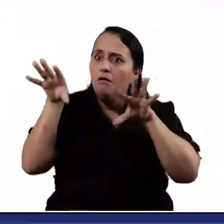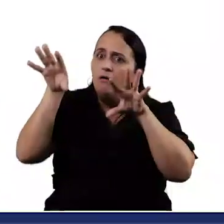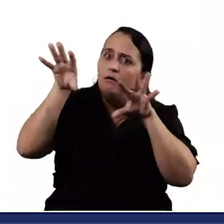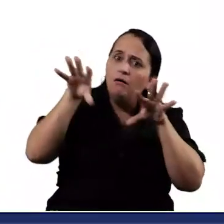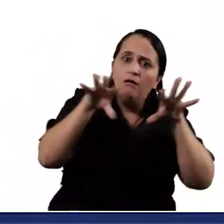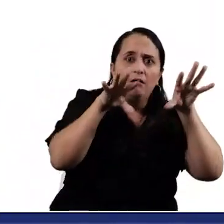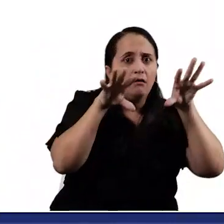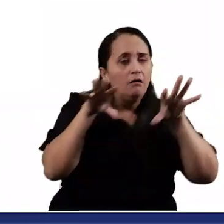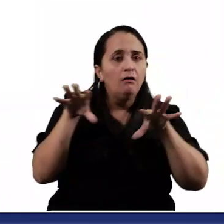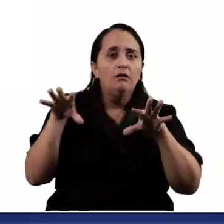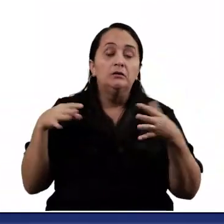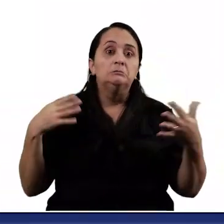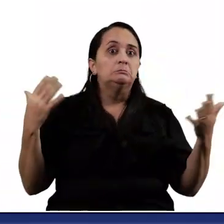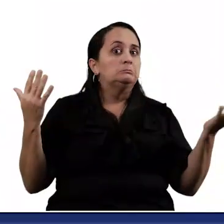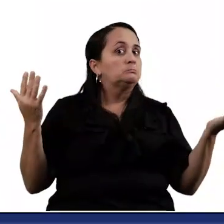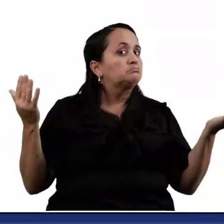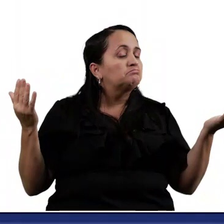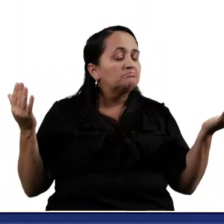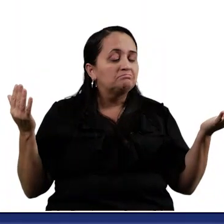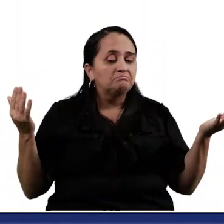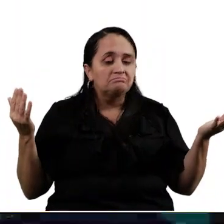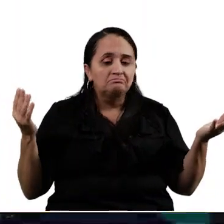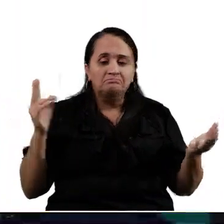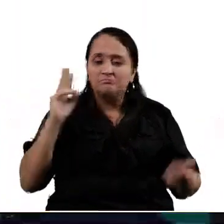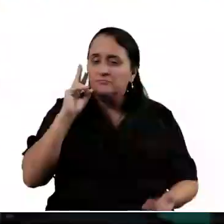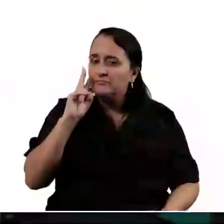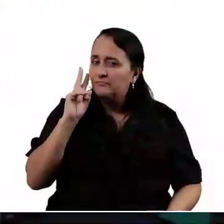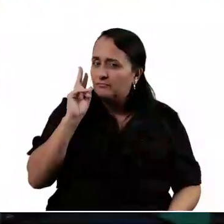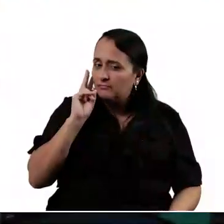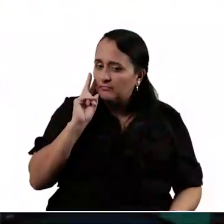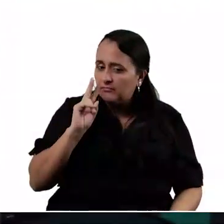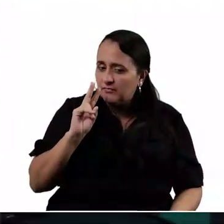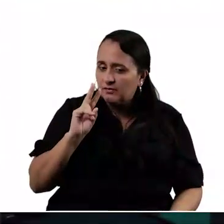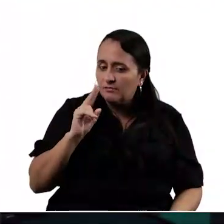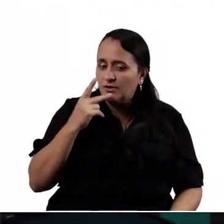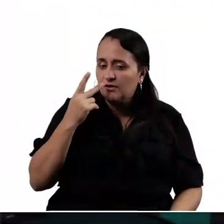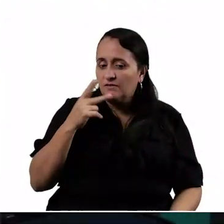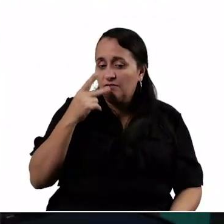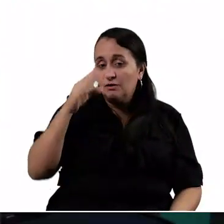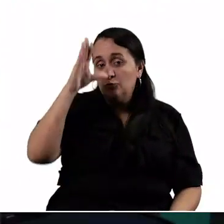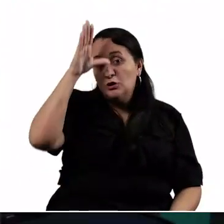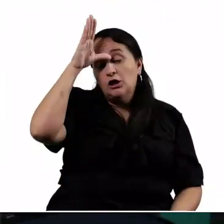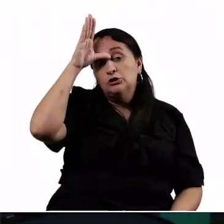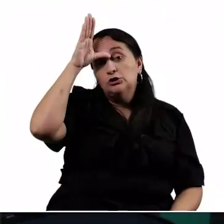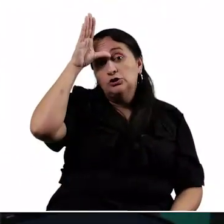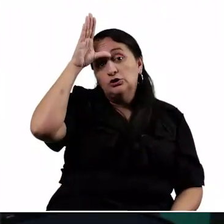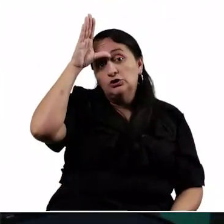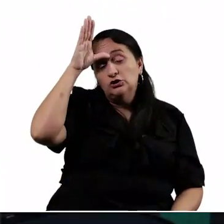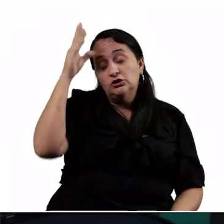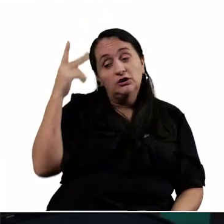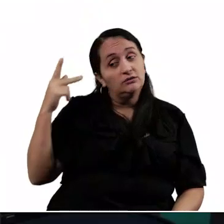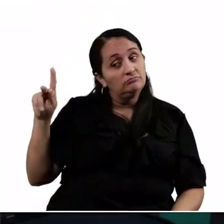você acha que era menina que te chamaria acompanhou e lembra que o narrador está contando a história da tia dela